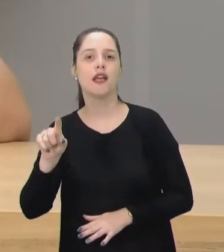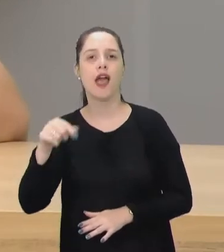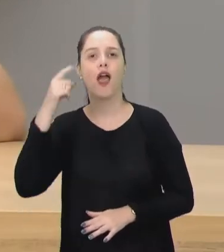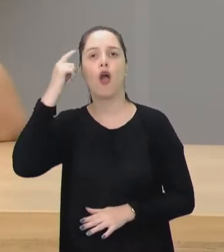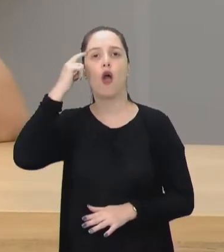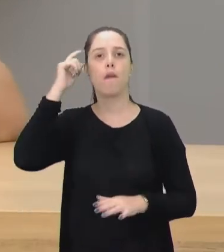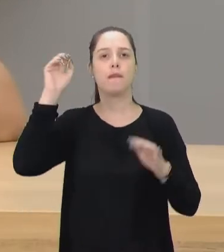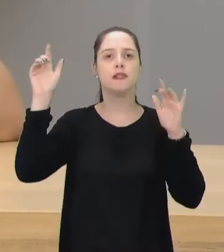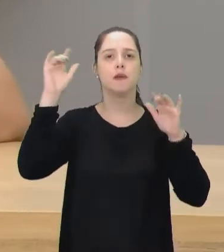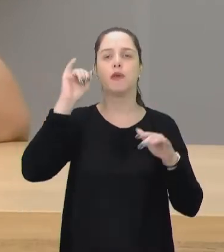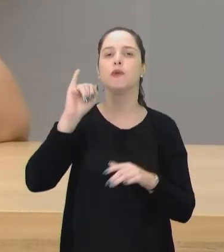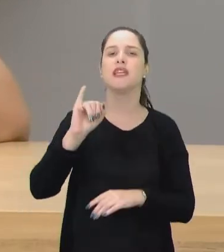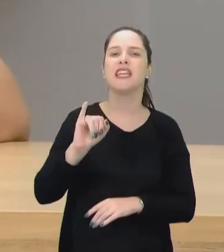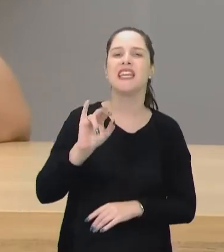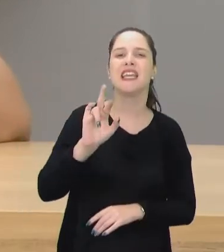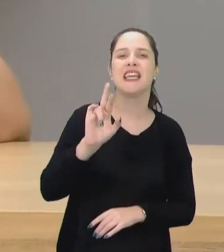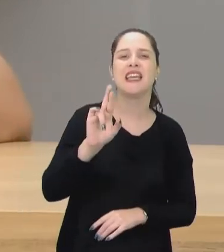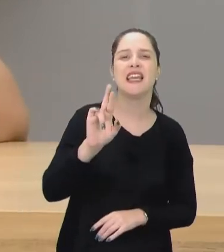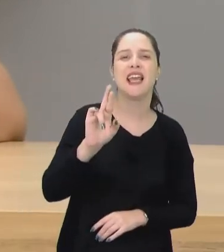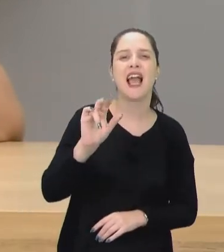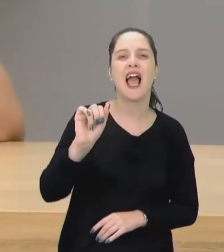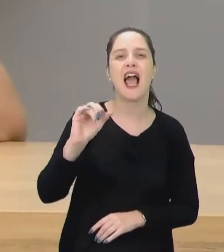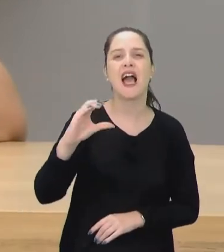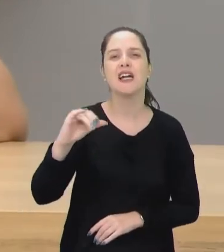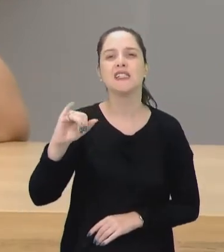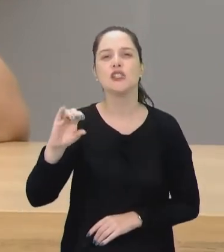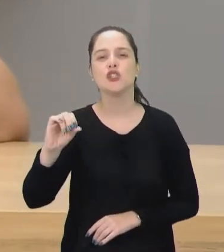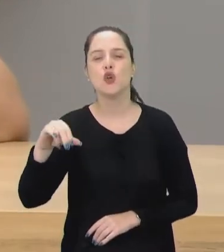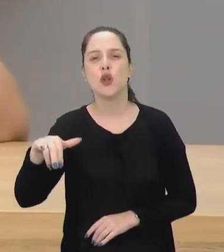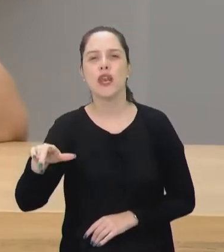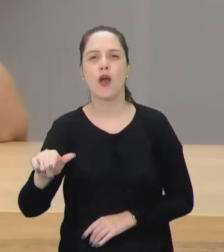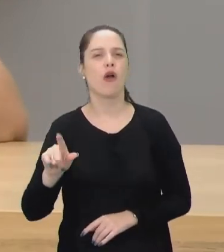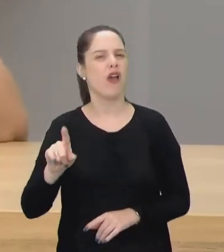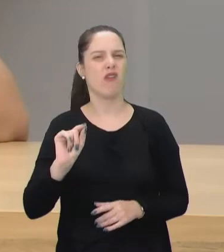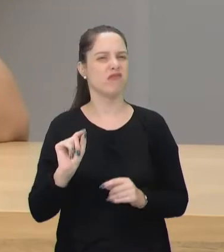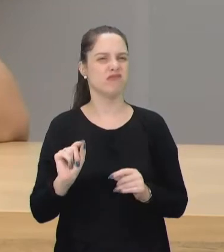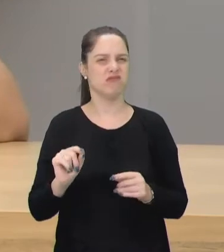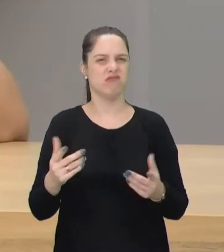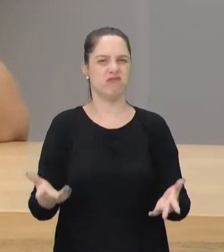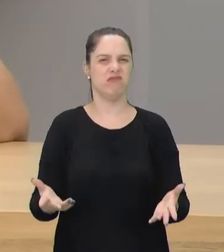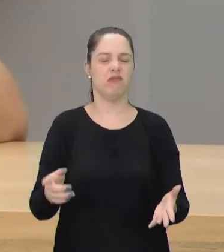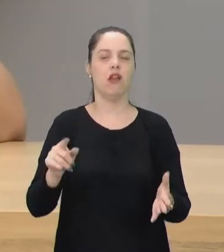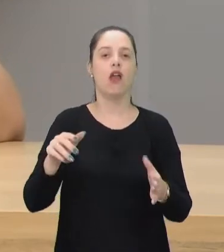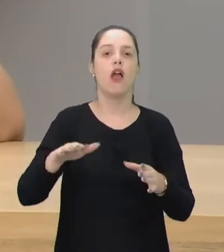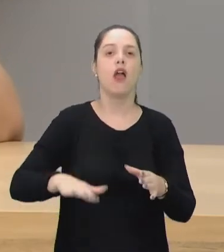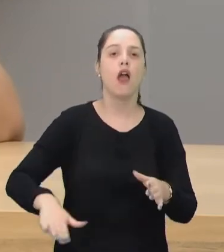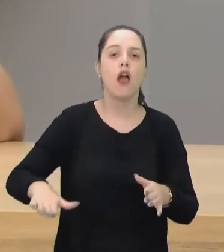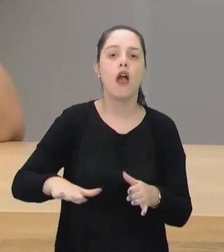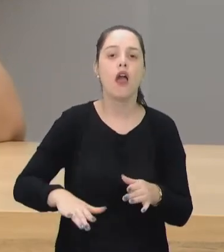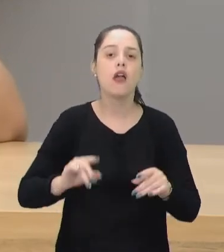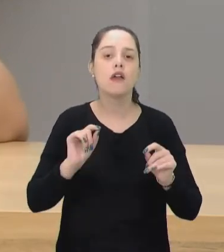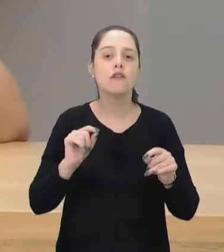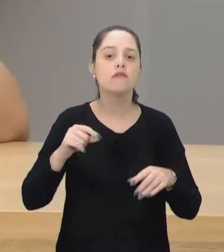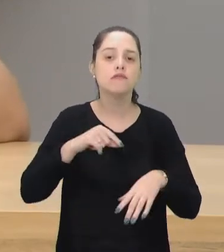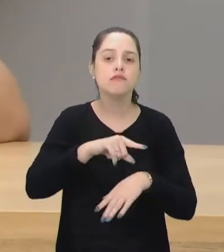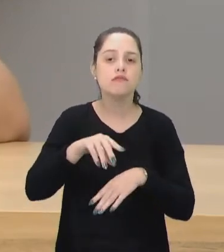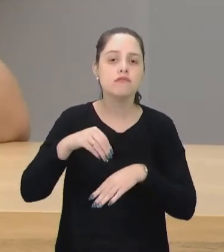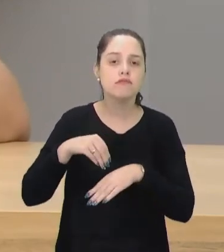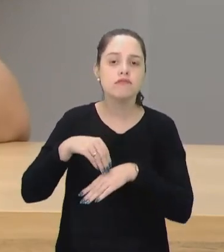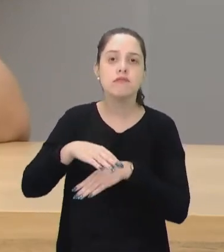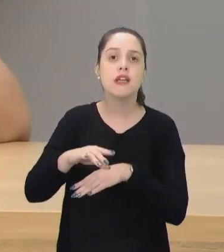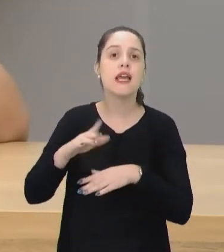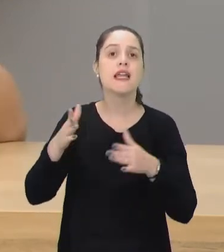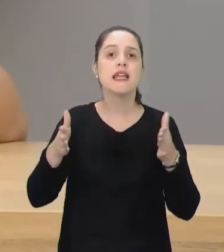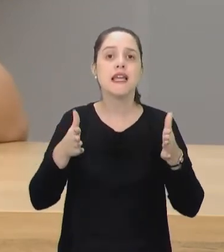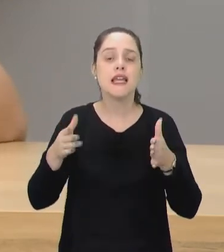pensamento racional ordenado. O que é isso? Basicamente, se eu estou falando com vocês nesse exato